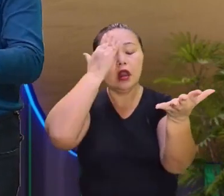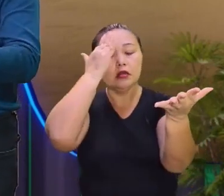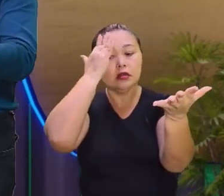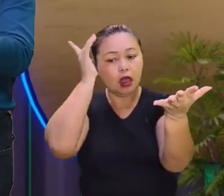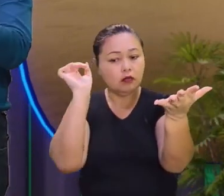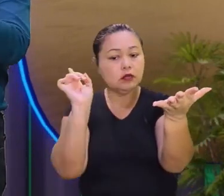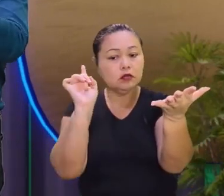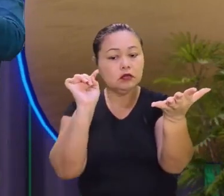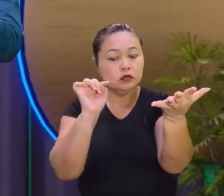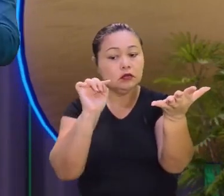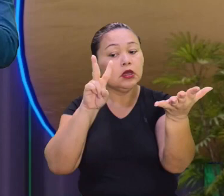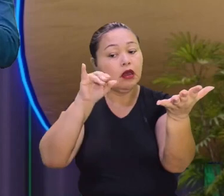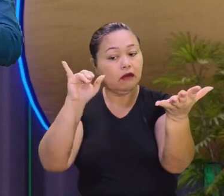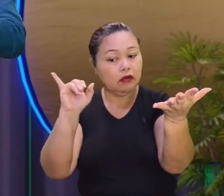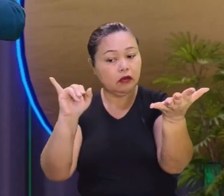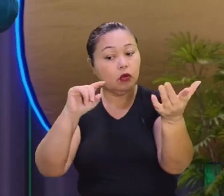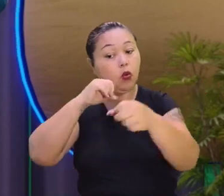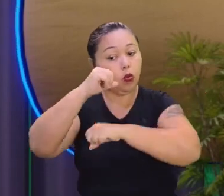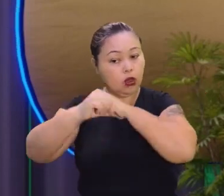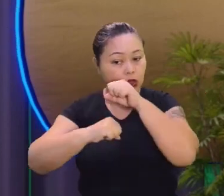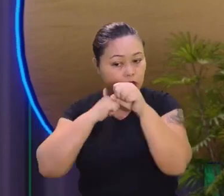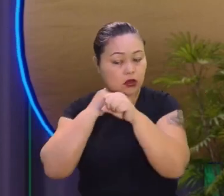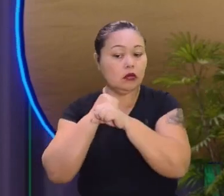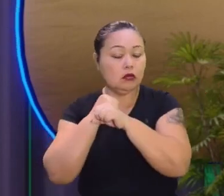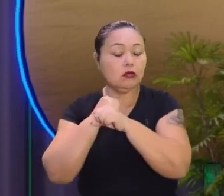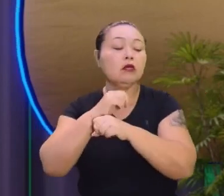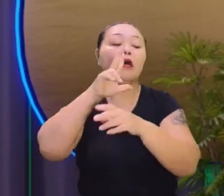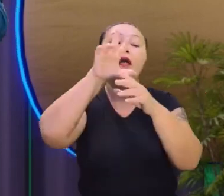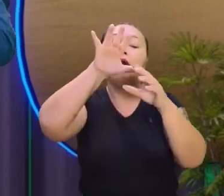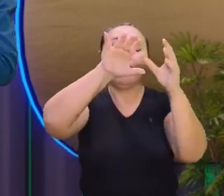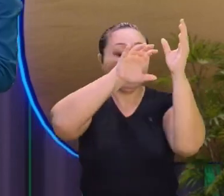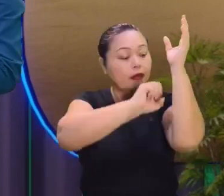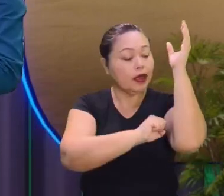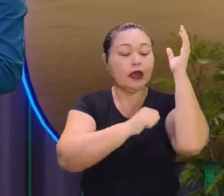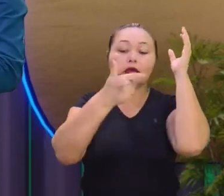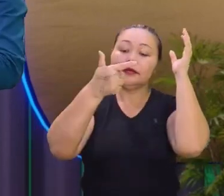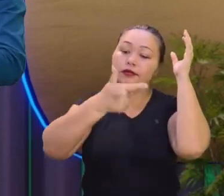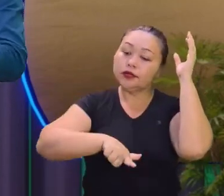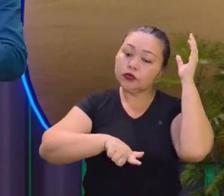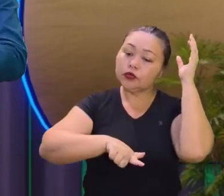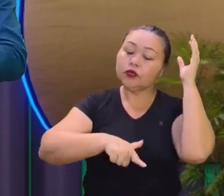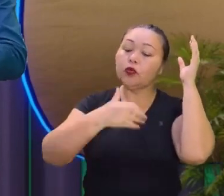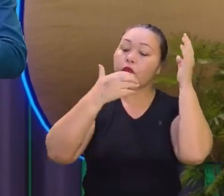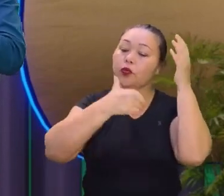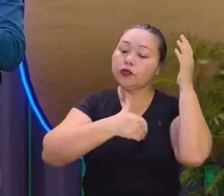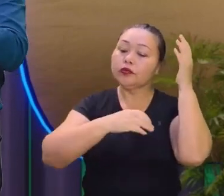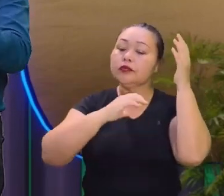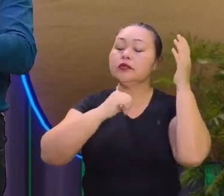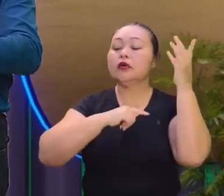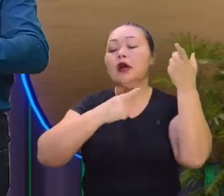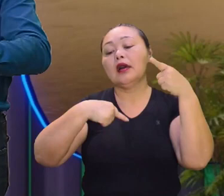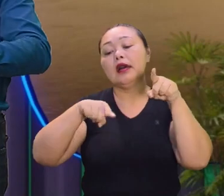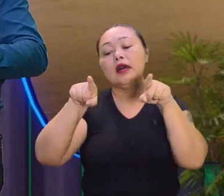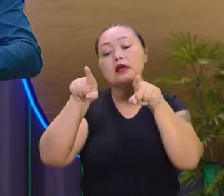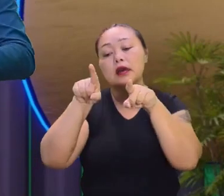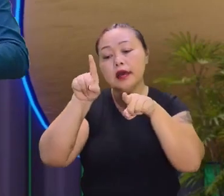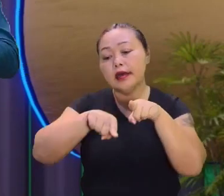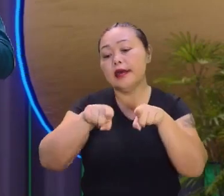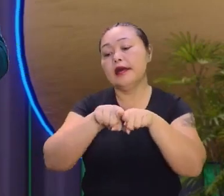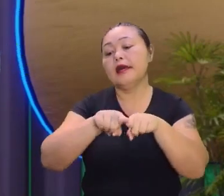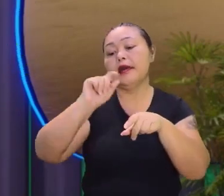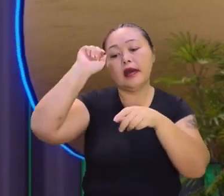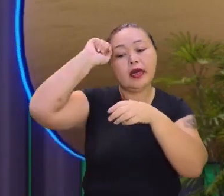sabe que ele vai, o ano que vem, pegar novamente o fruto. Muito bem. E assim é com o buriti,